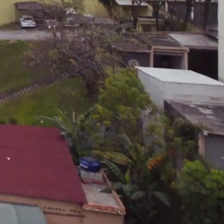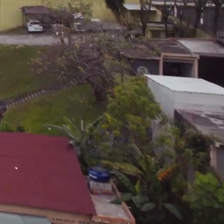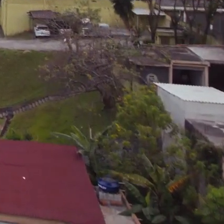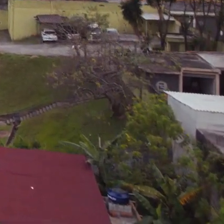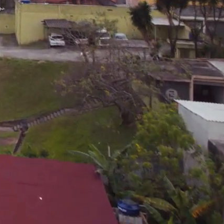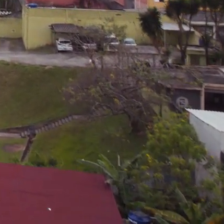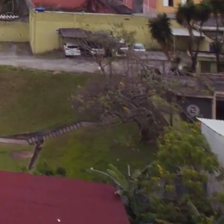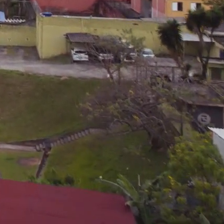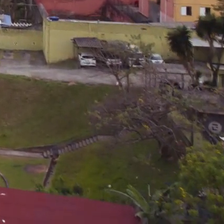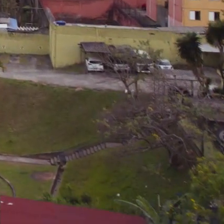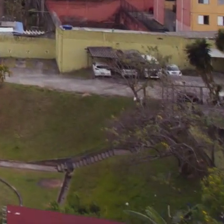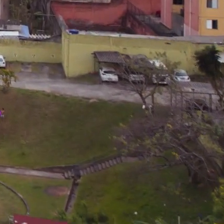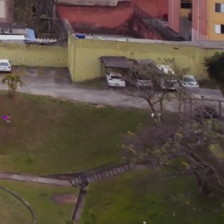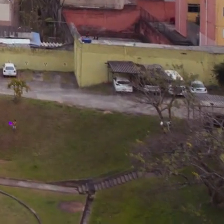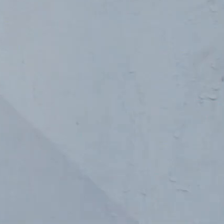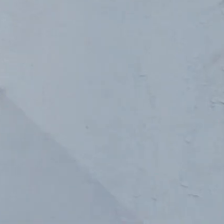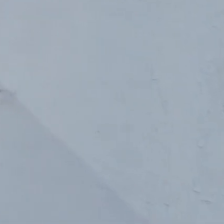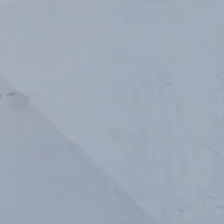baixos.